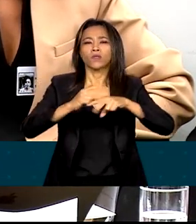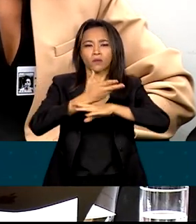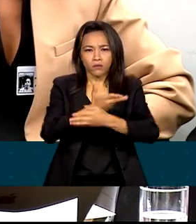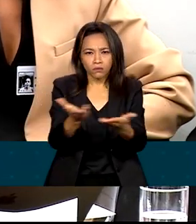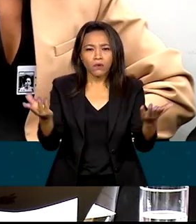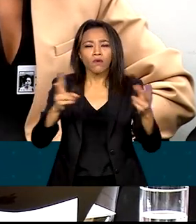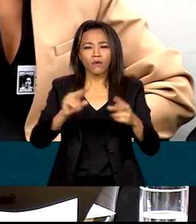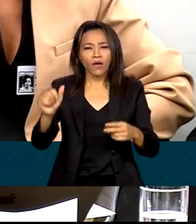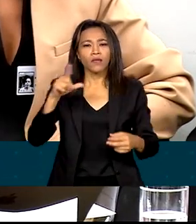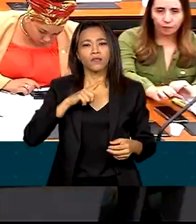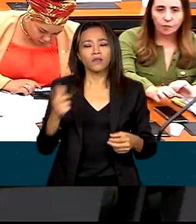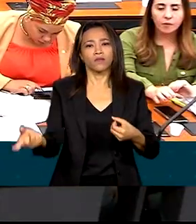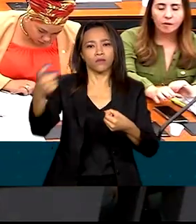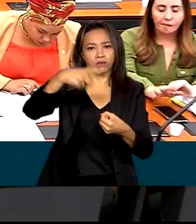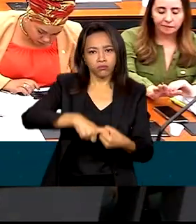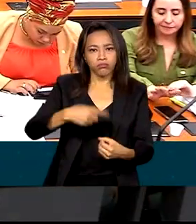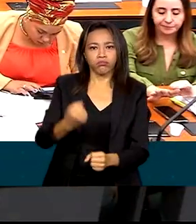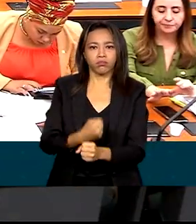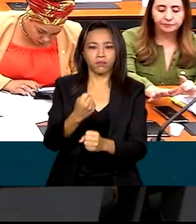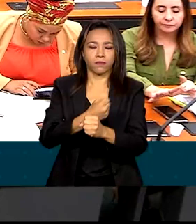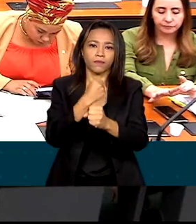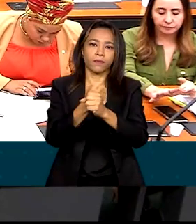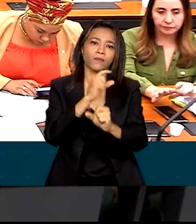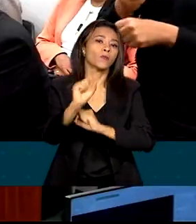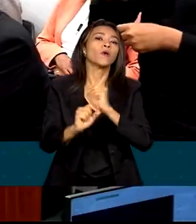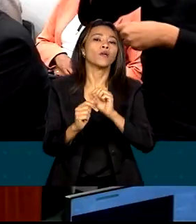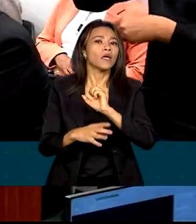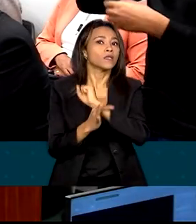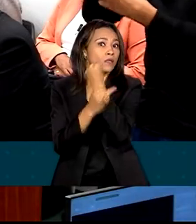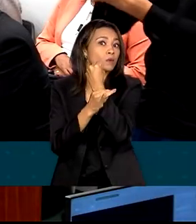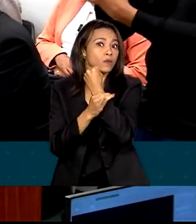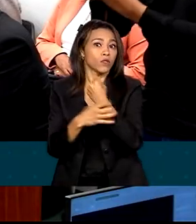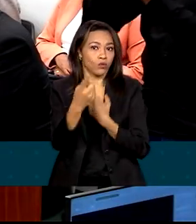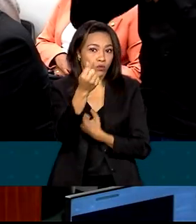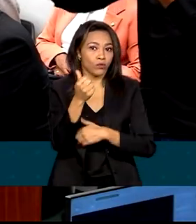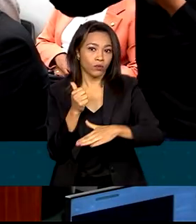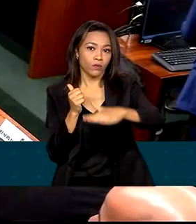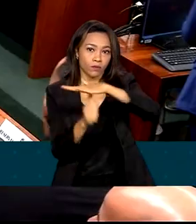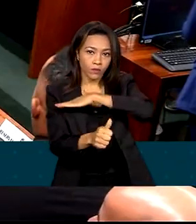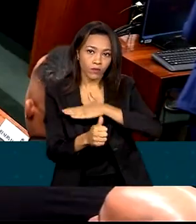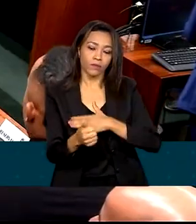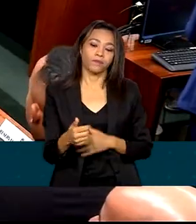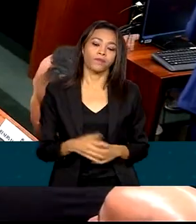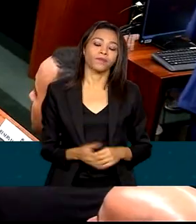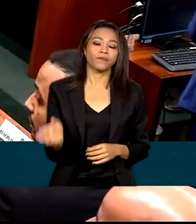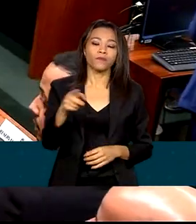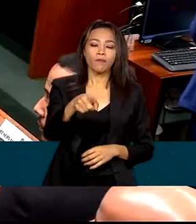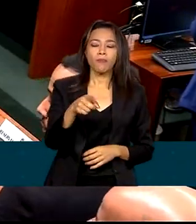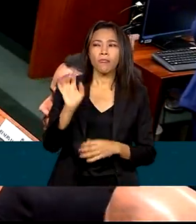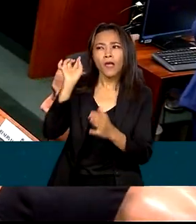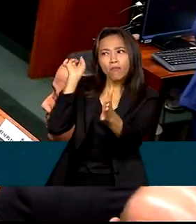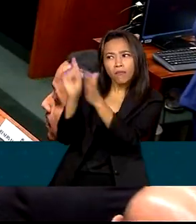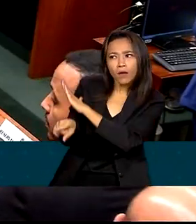oportunidade de serem retomadas inclusive com a garantia de recursos para a conclusão dessas obras